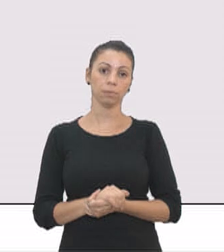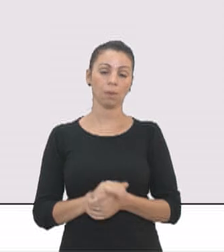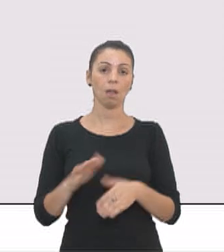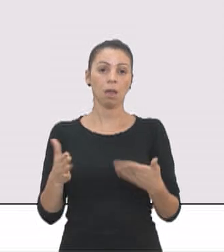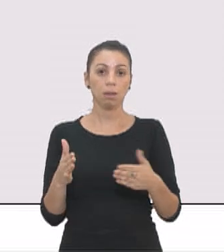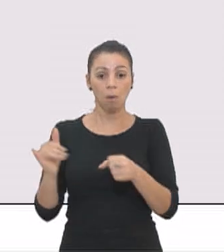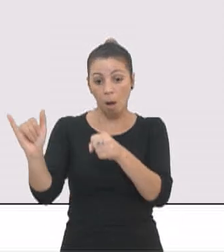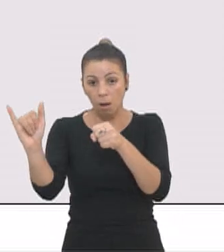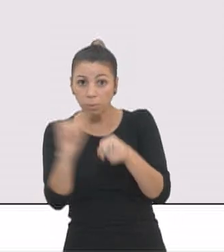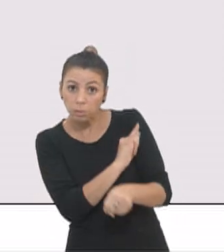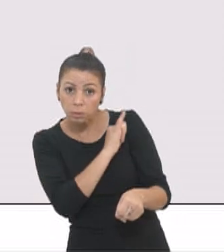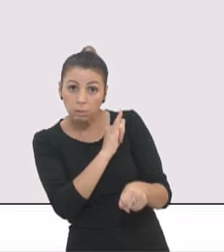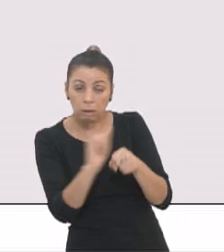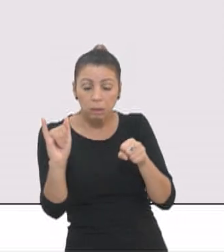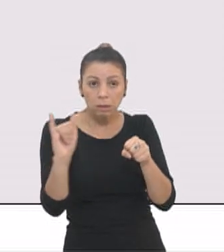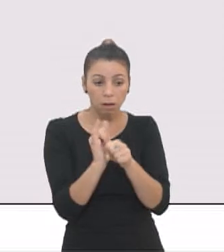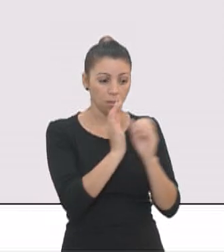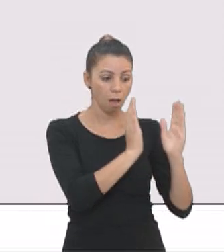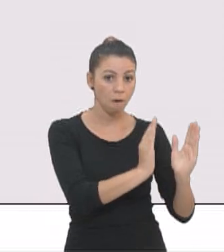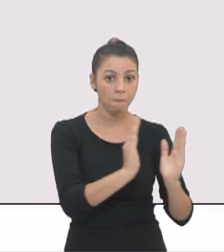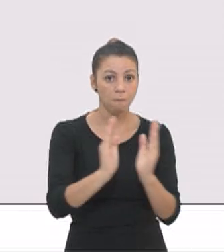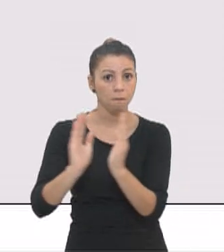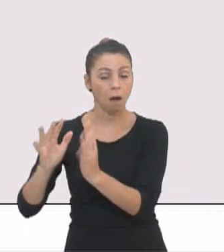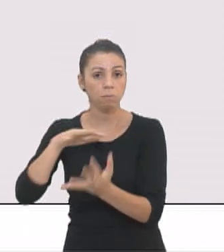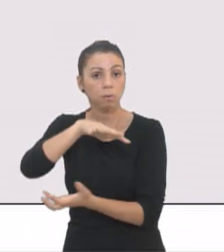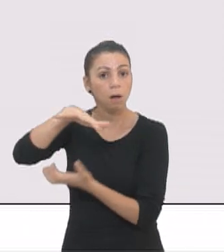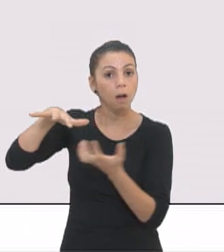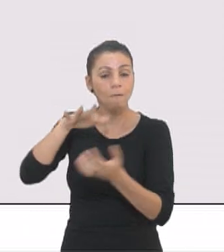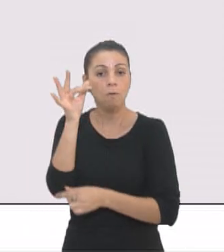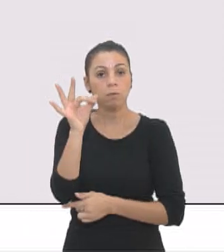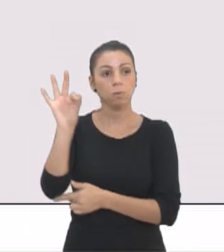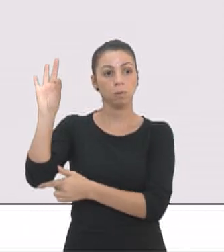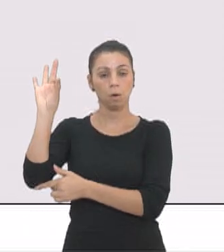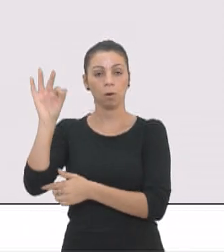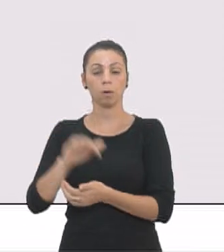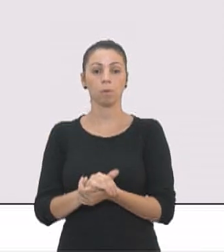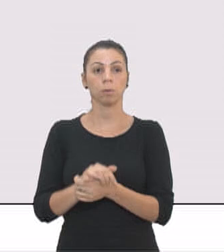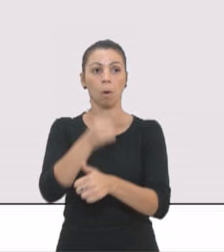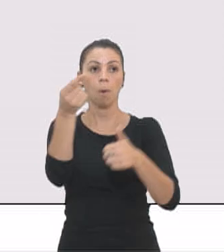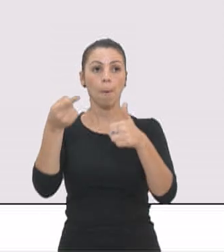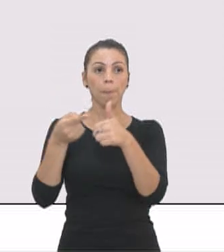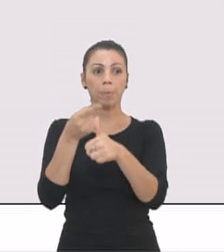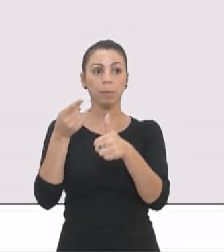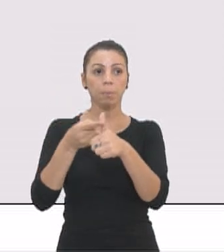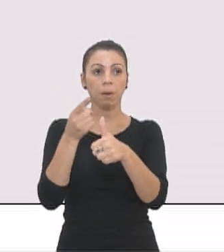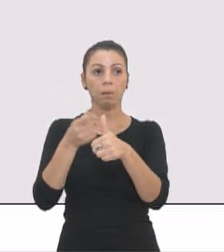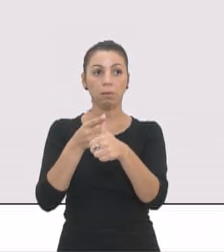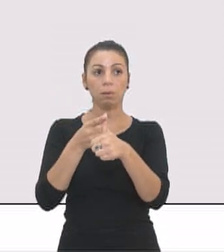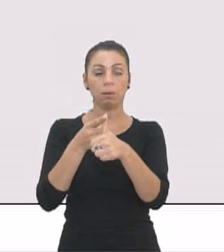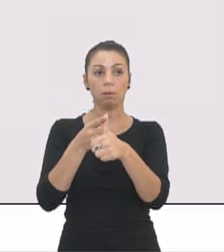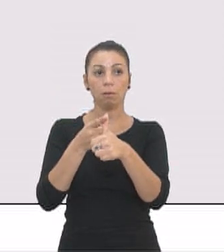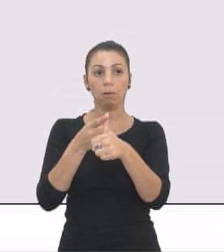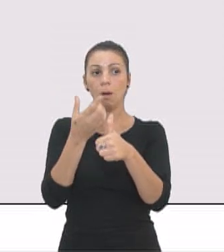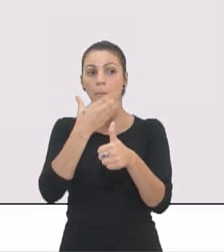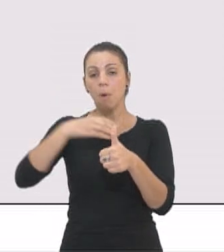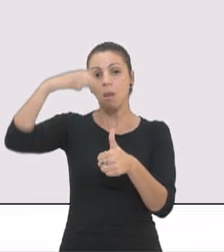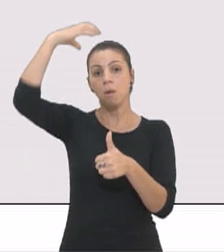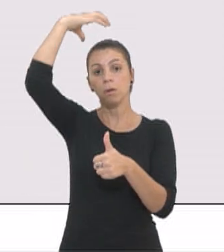de estratégia, as fases da Revolução são: primeira fase,